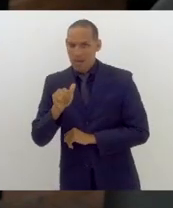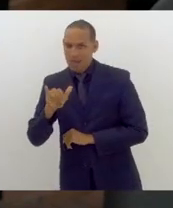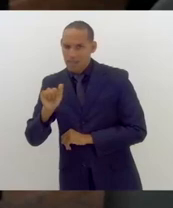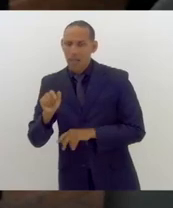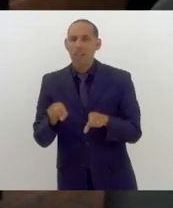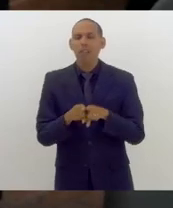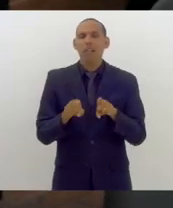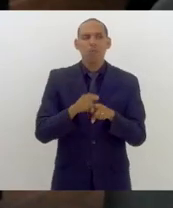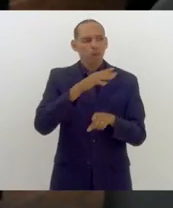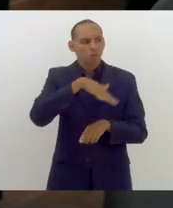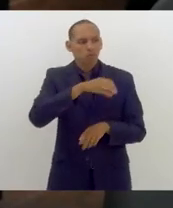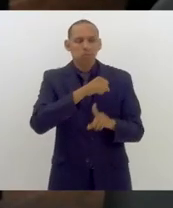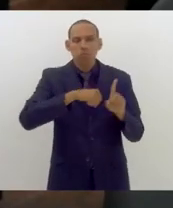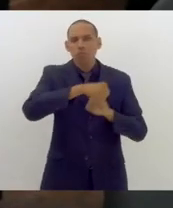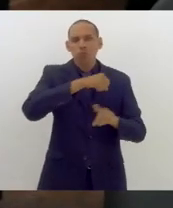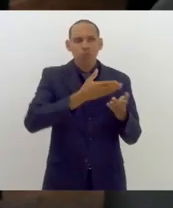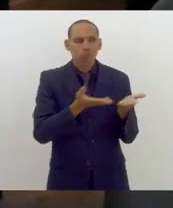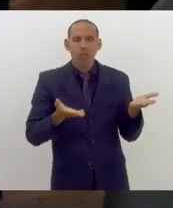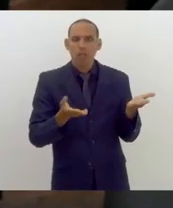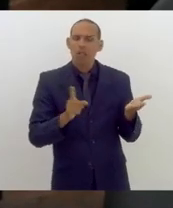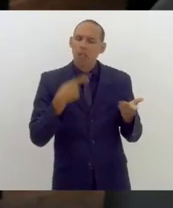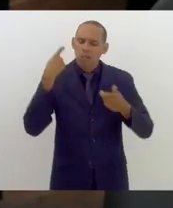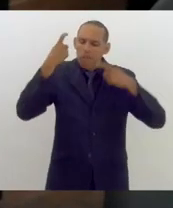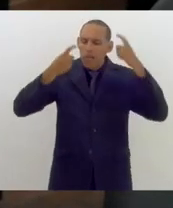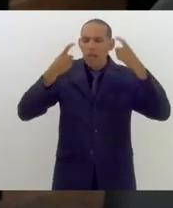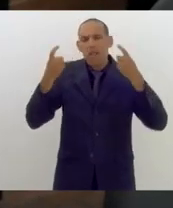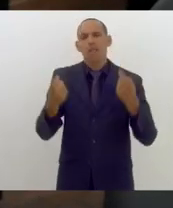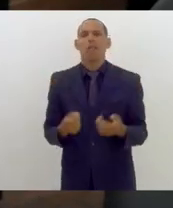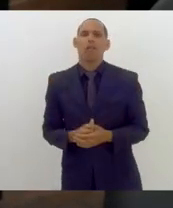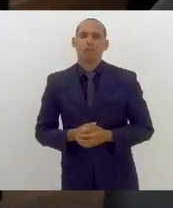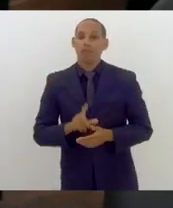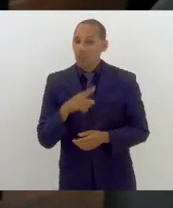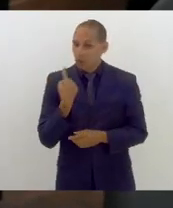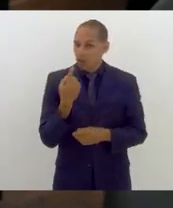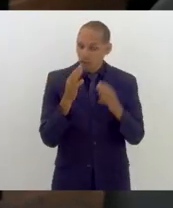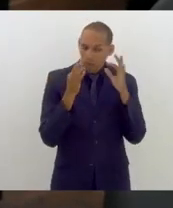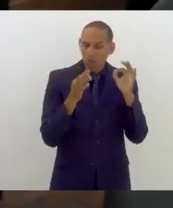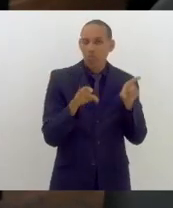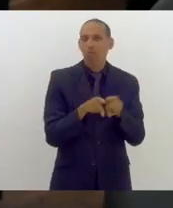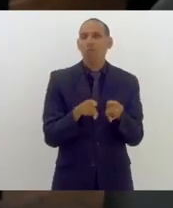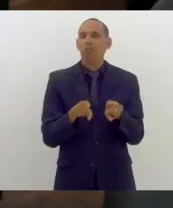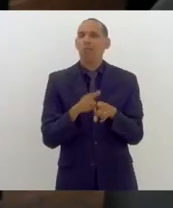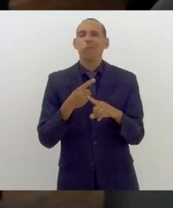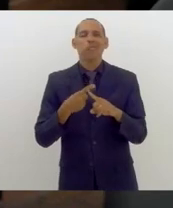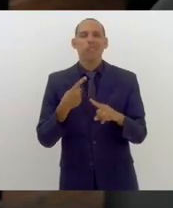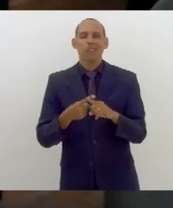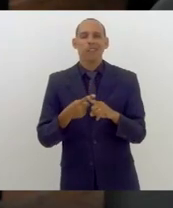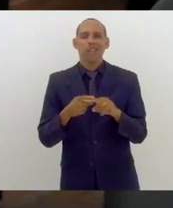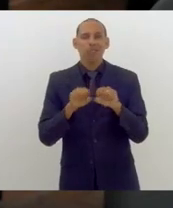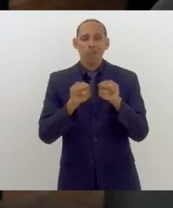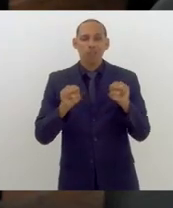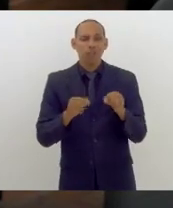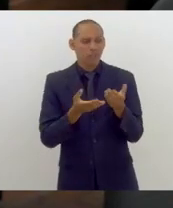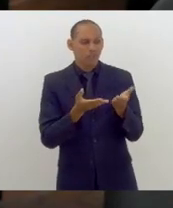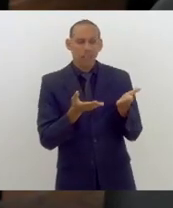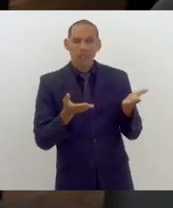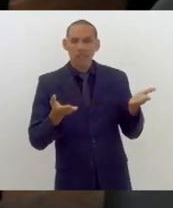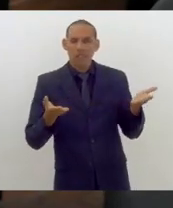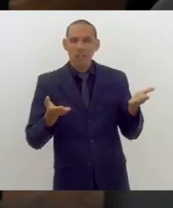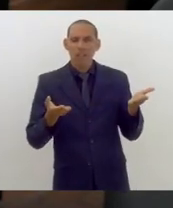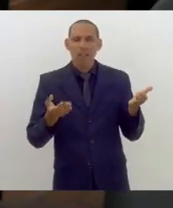da questão social né a gente fica bastante preocupado e atento né porque esse sistema ele é